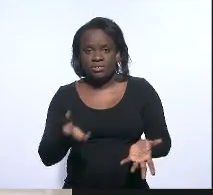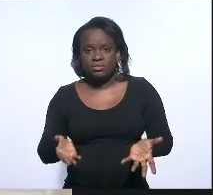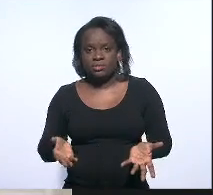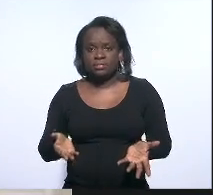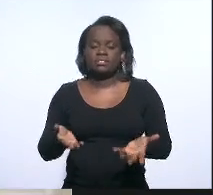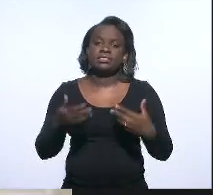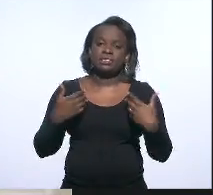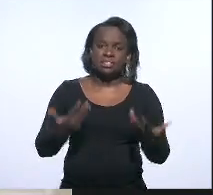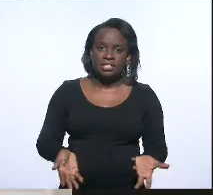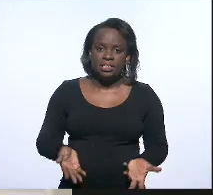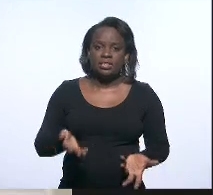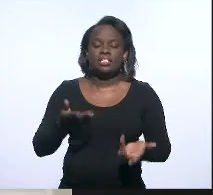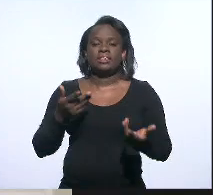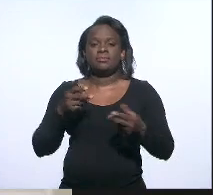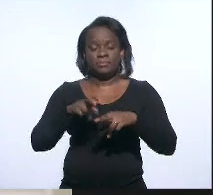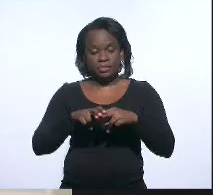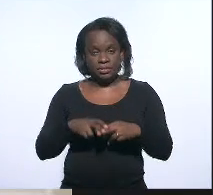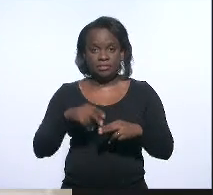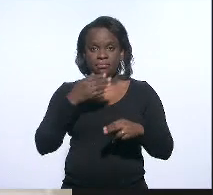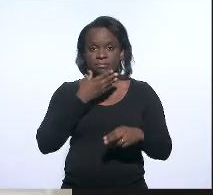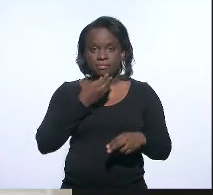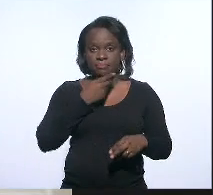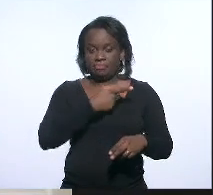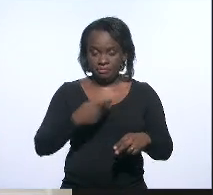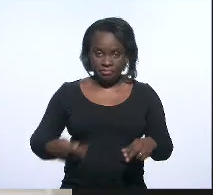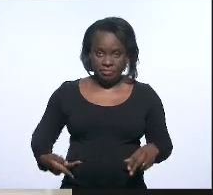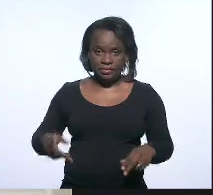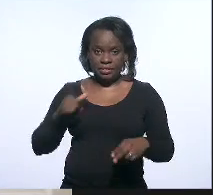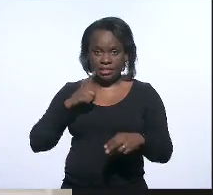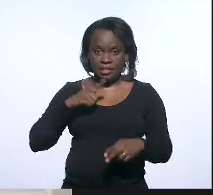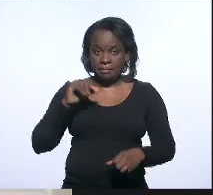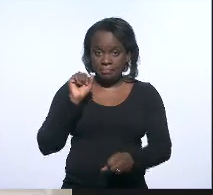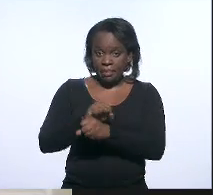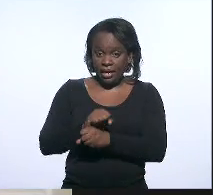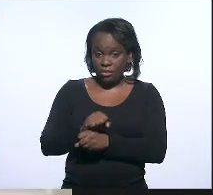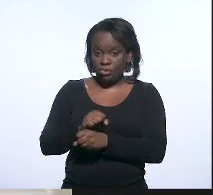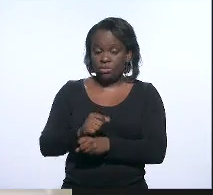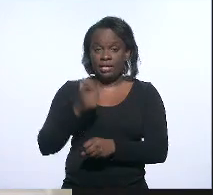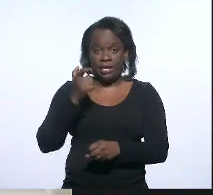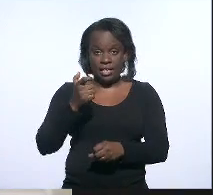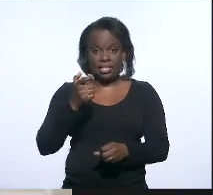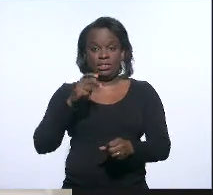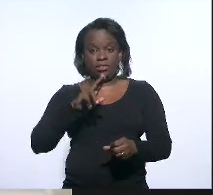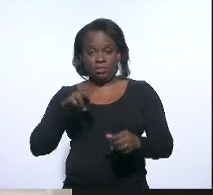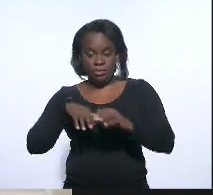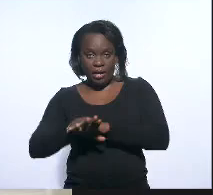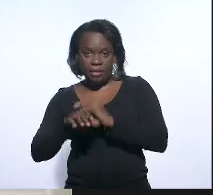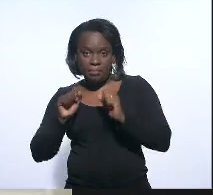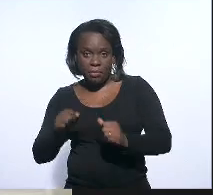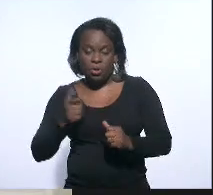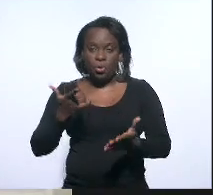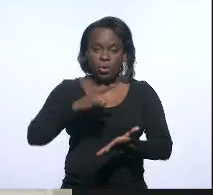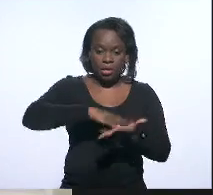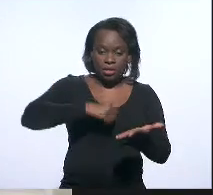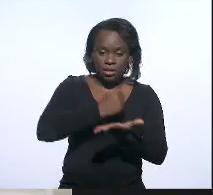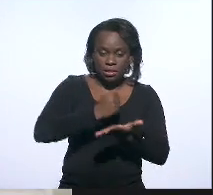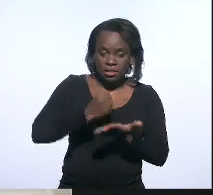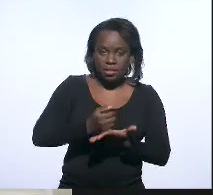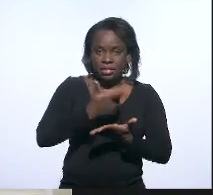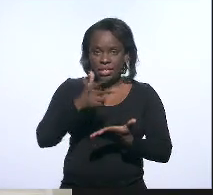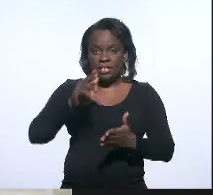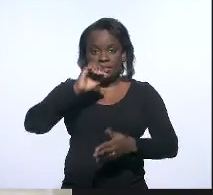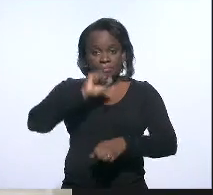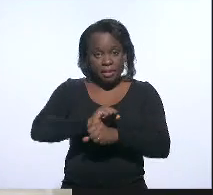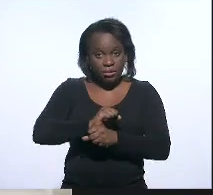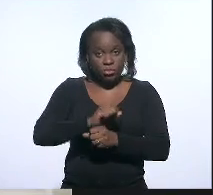fragilizada. Então, nesse sentido, senhor presidente, ter a suspensão da posse e do porte do registro de